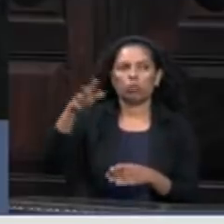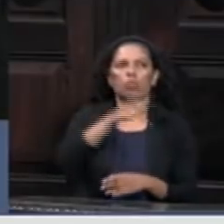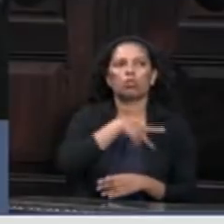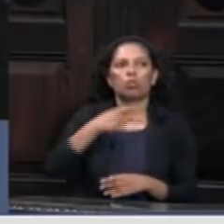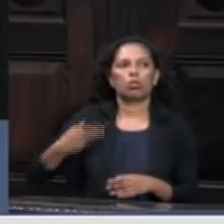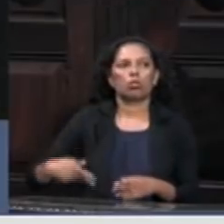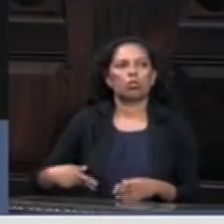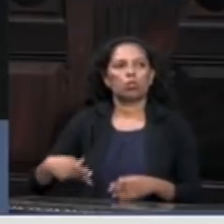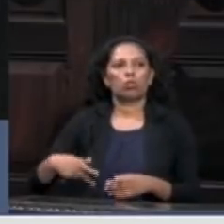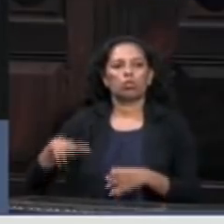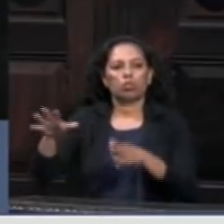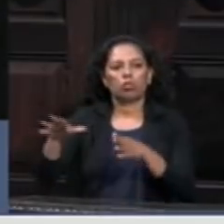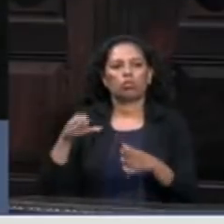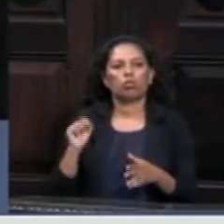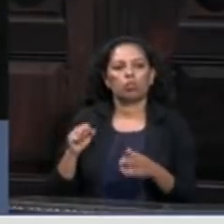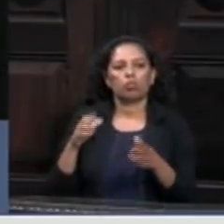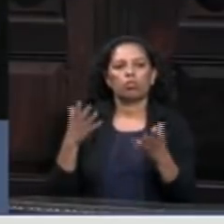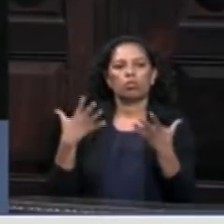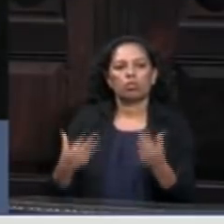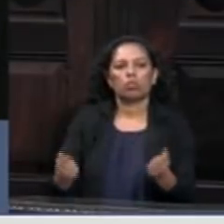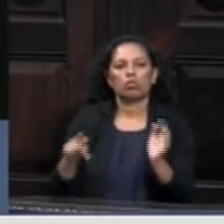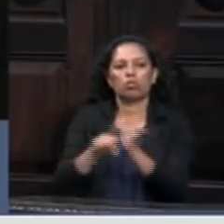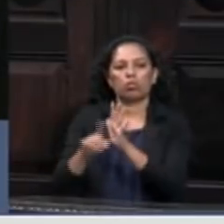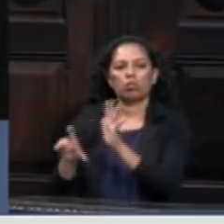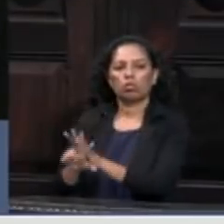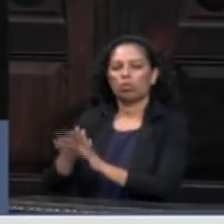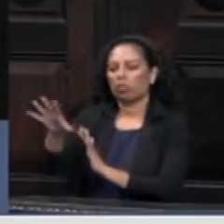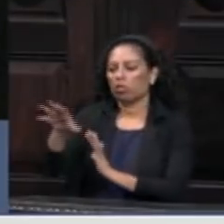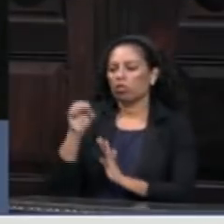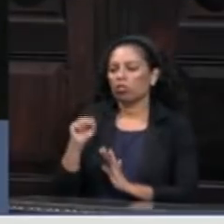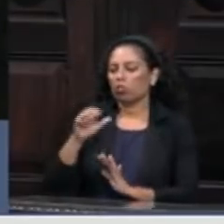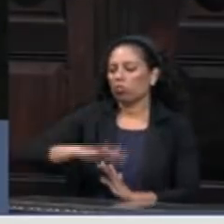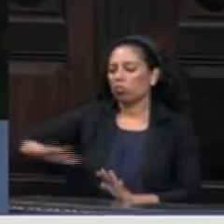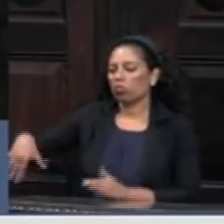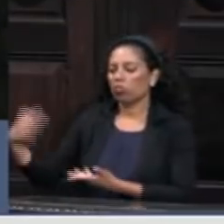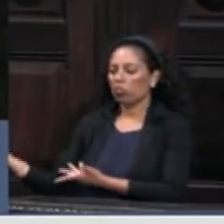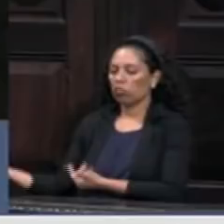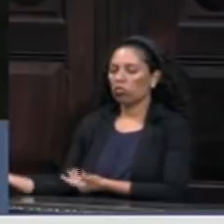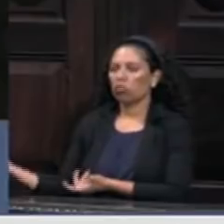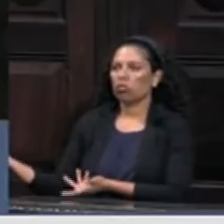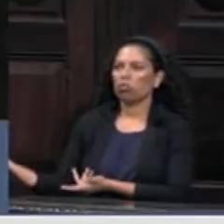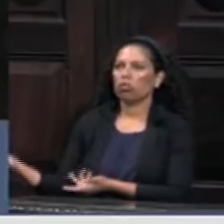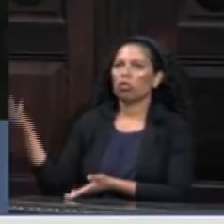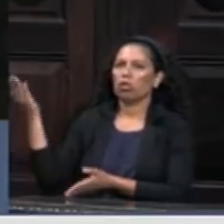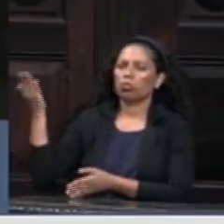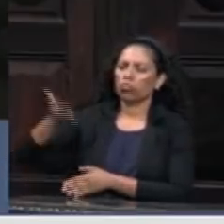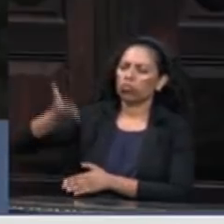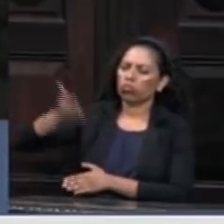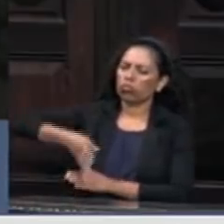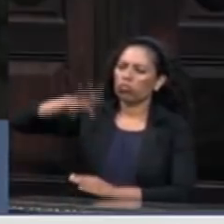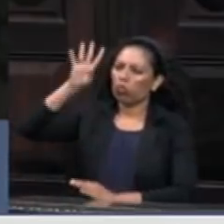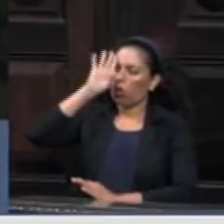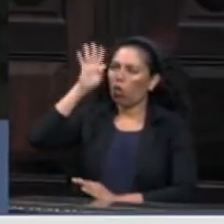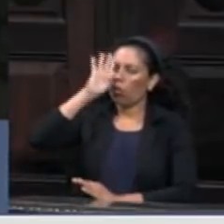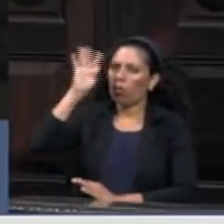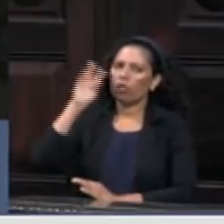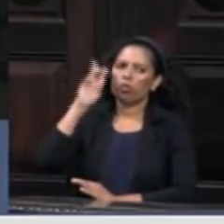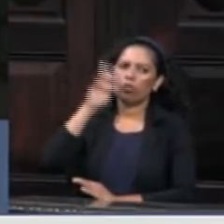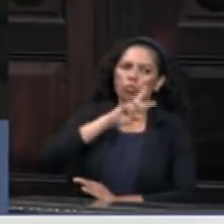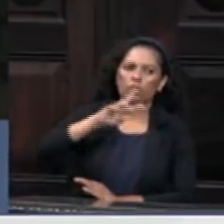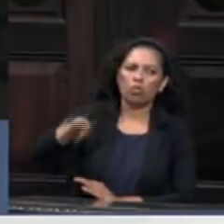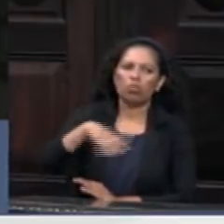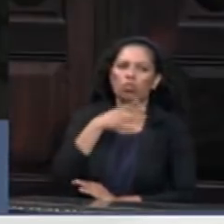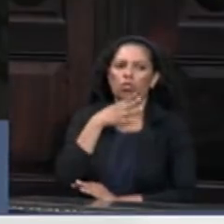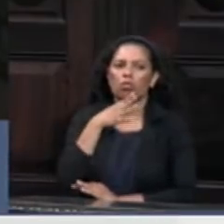acolheu o projeto Eu Apoio, que traz meninos e medidas socioeducativas todas as quartas-feiras a esse palácio para uma conversa com a turma